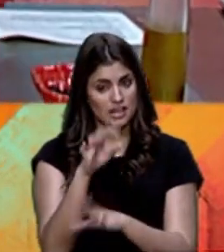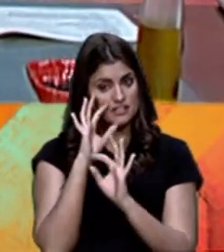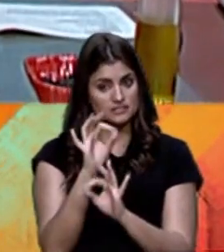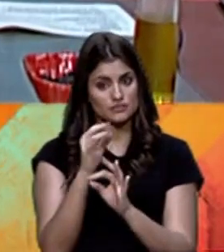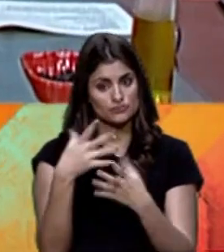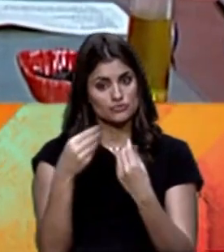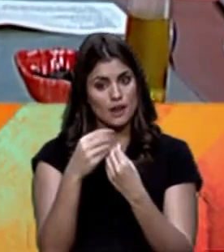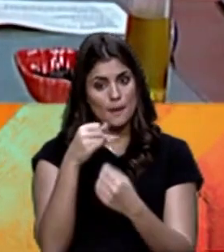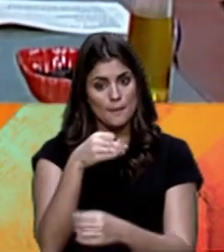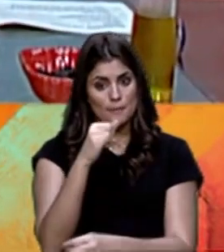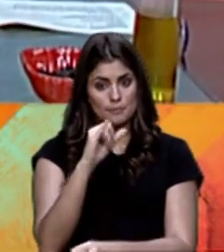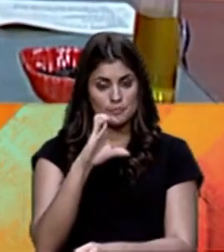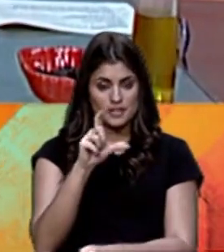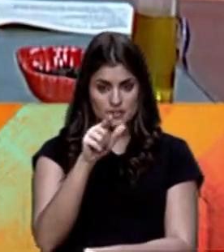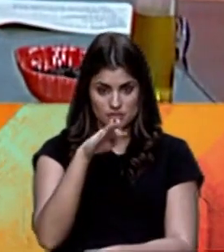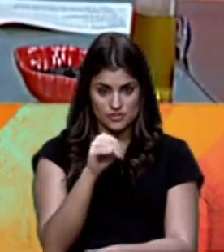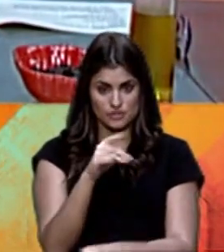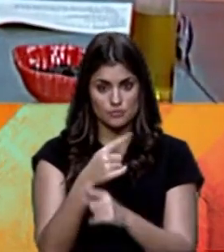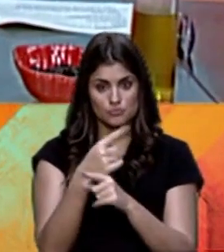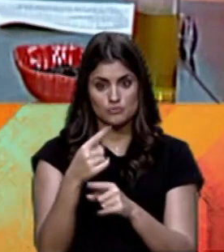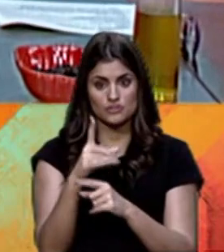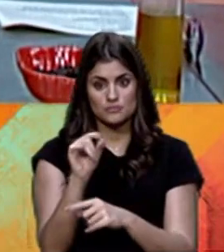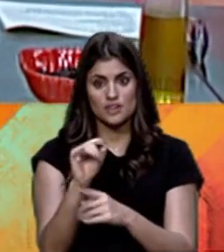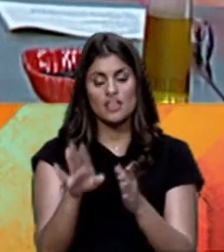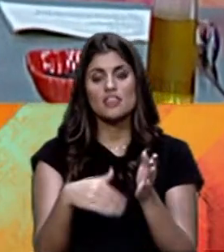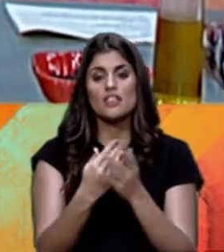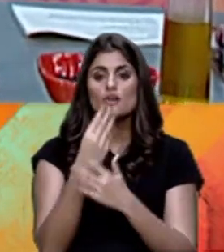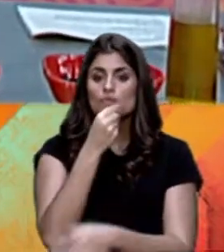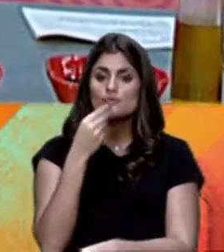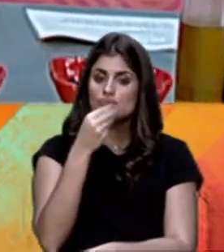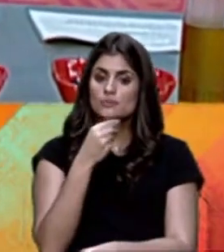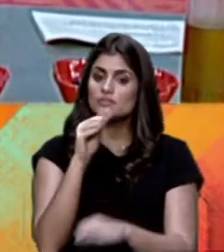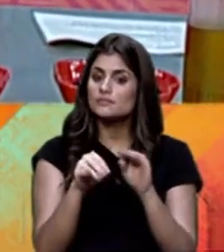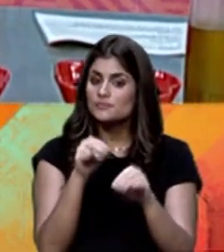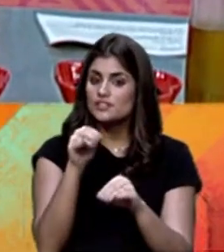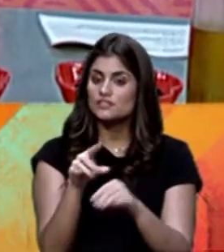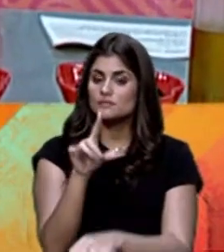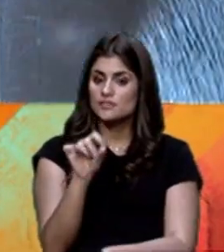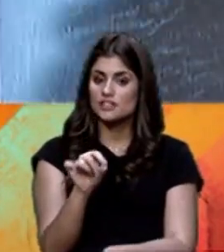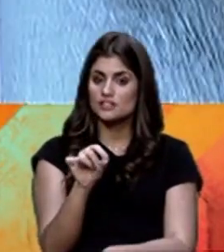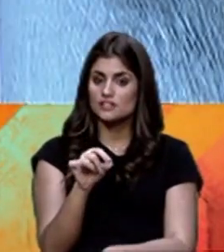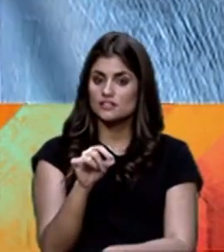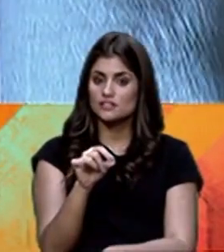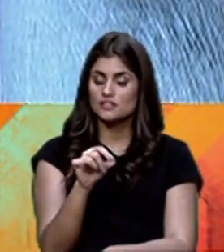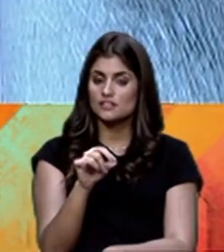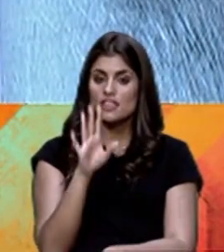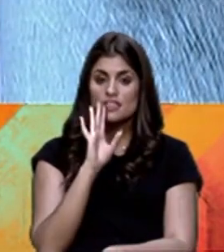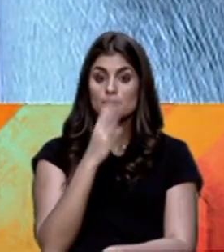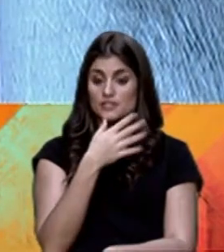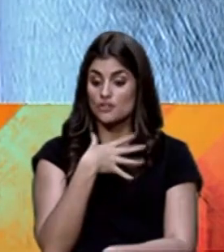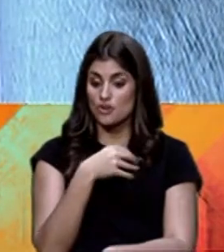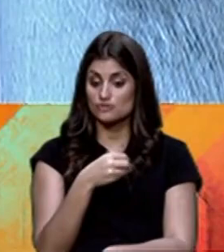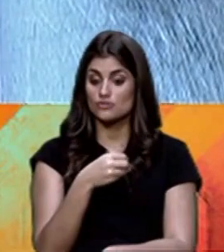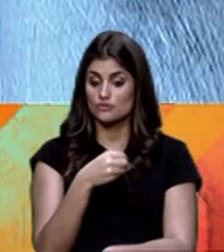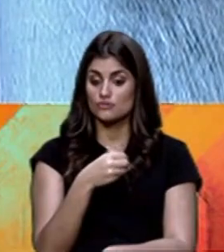então os pickles, porque vai-lhe dar também aqui um toque no tempero. Ponham muito ou pouco, depende se gostam